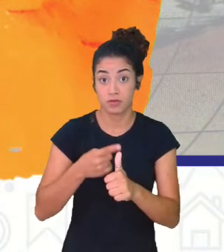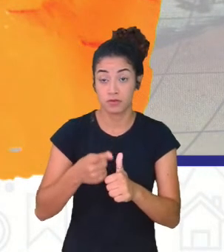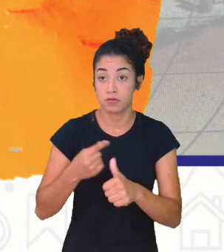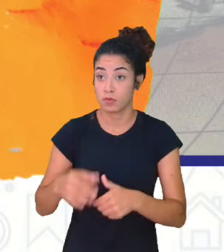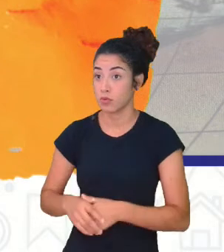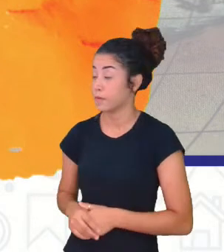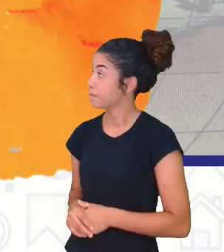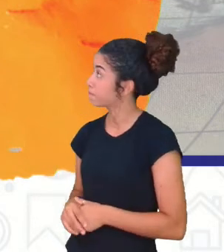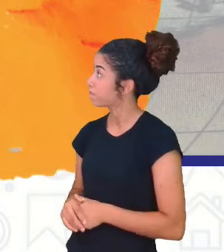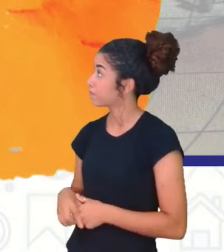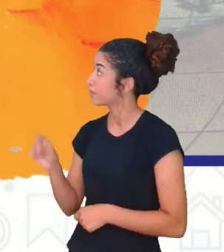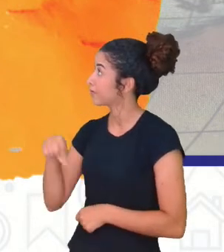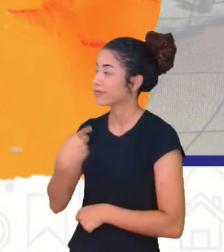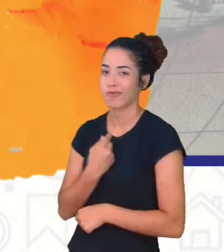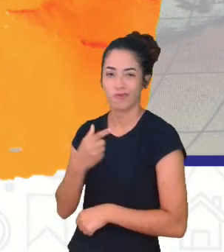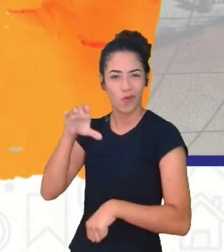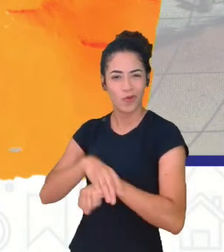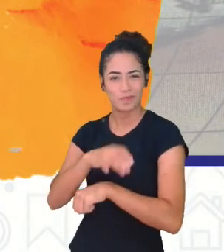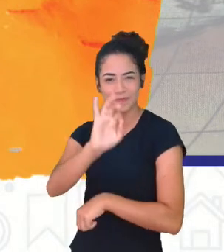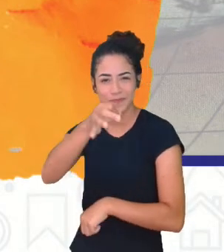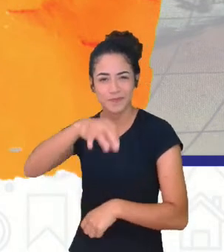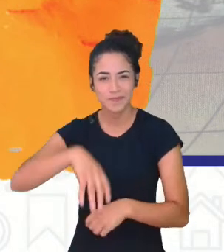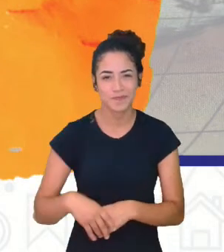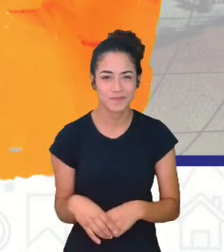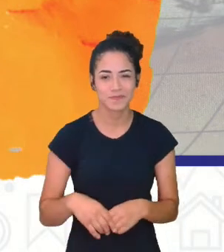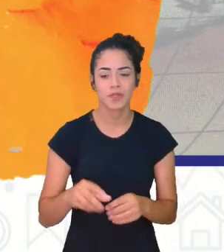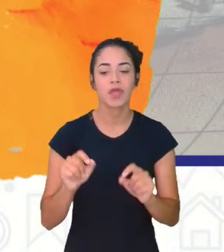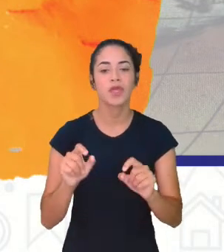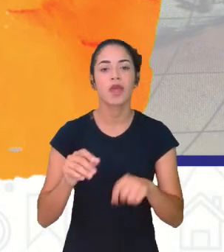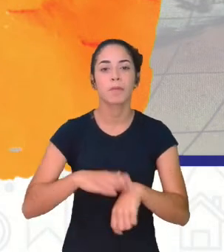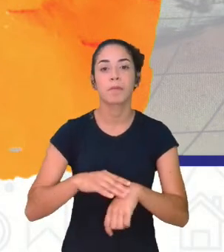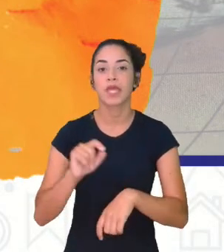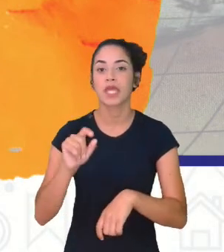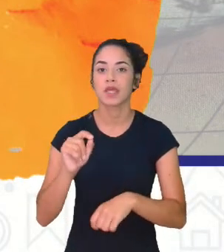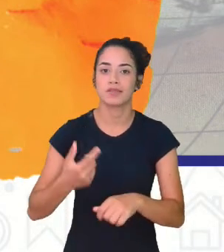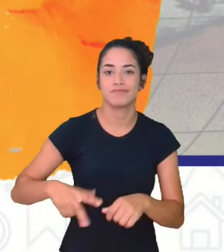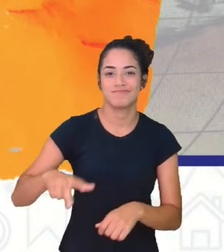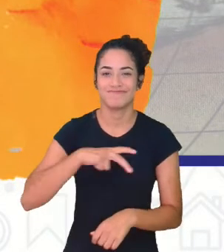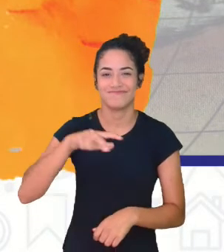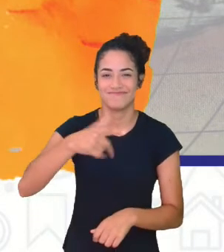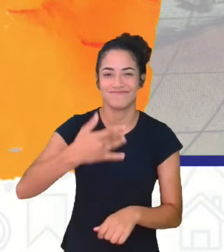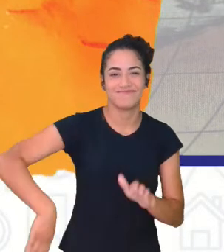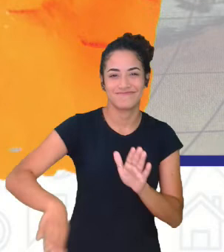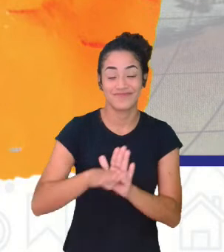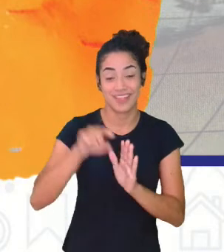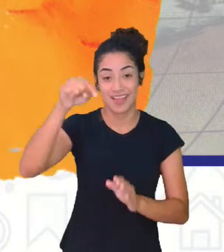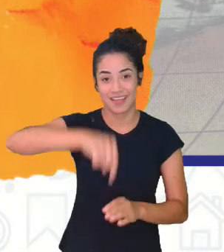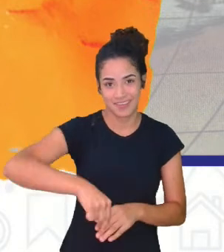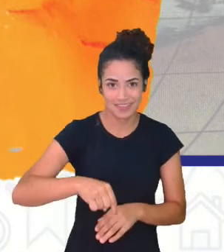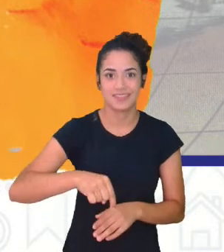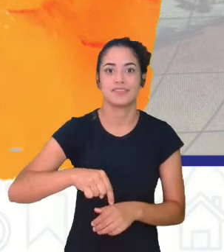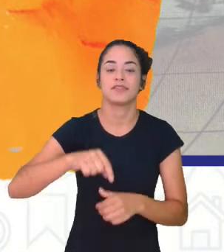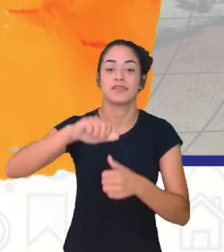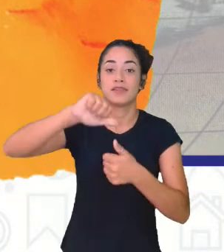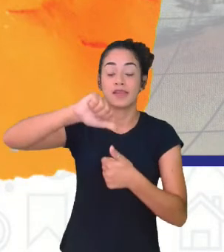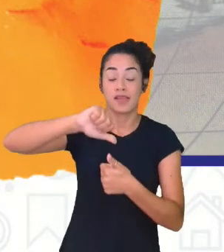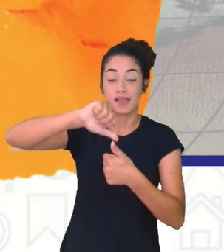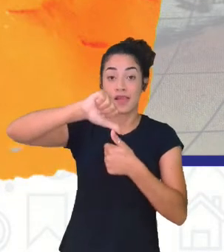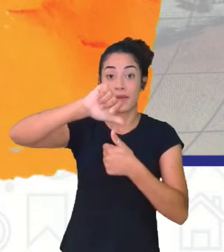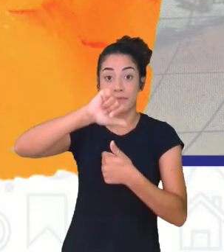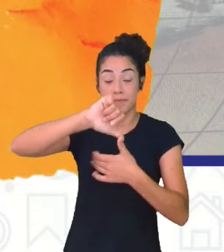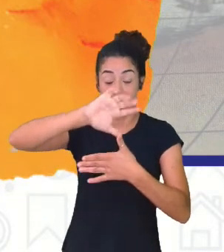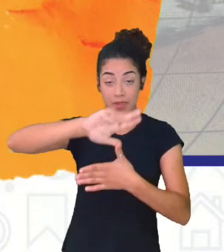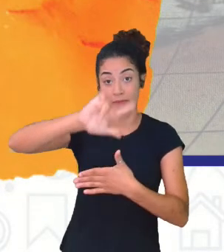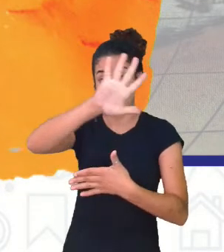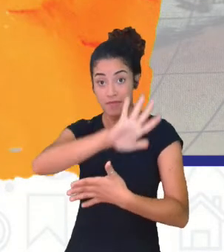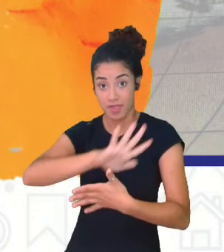como nós fomos colonizados pelos portugueses nas Américas né Portugueses e Espanhóis